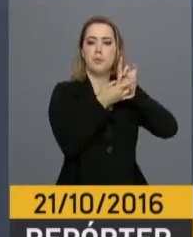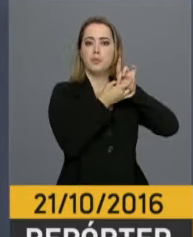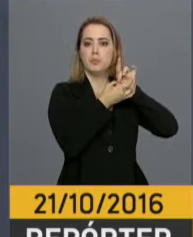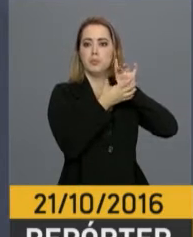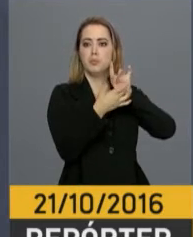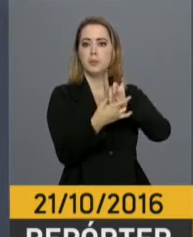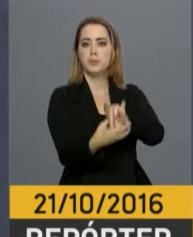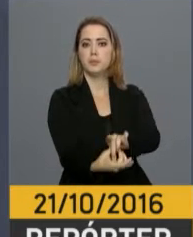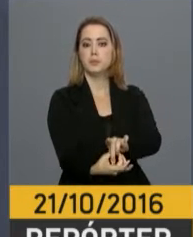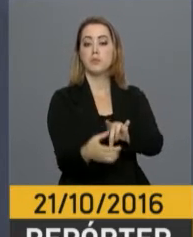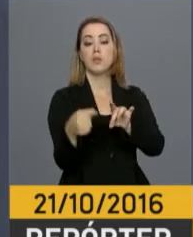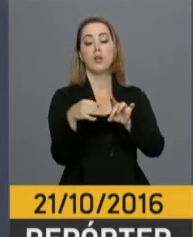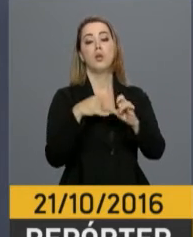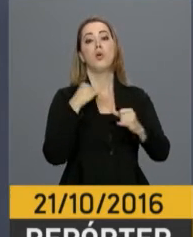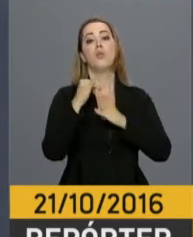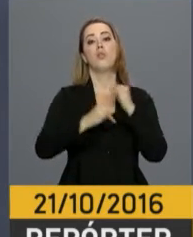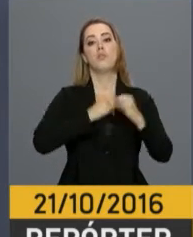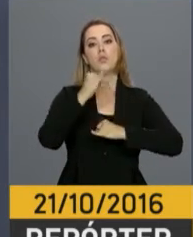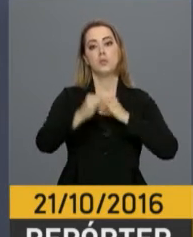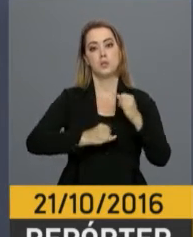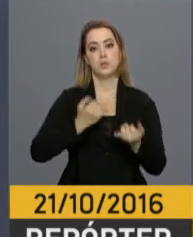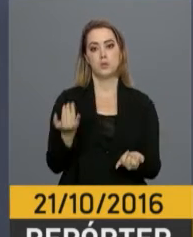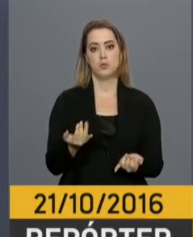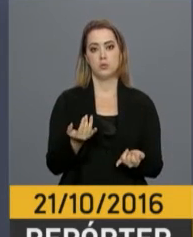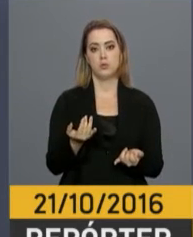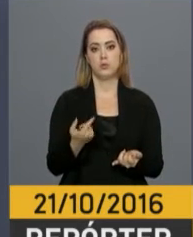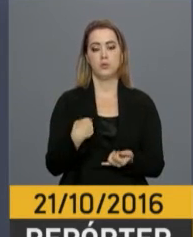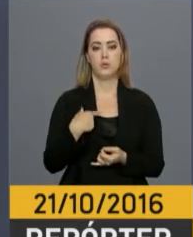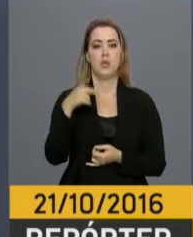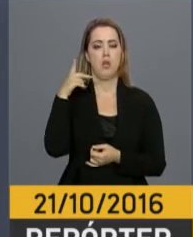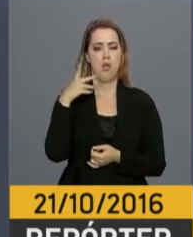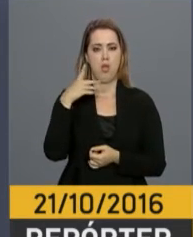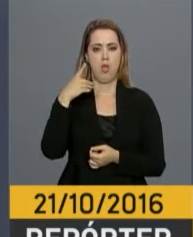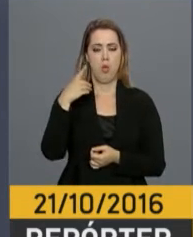doutor Cordeiro, um pouco antes dessa